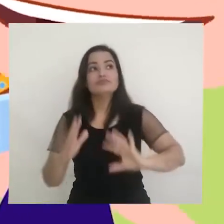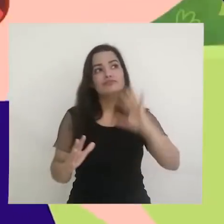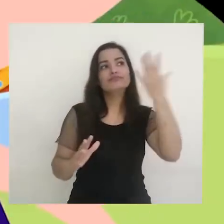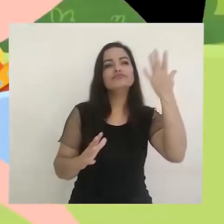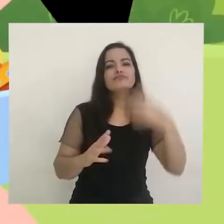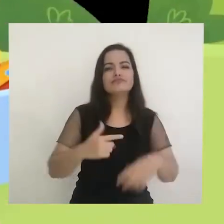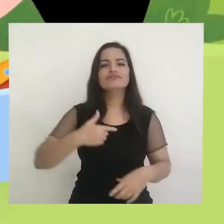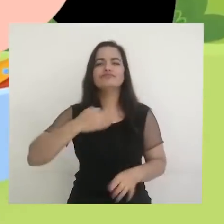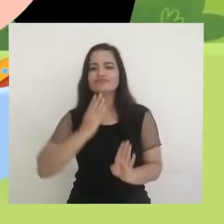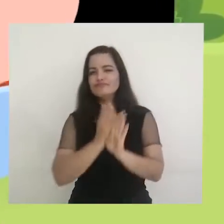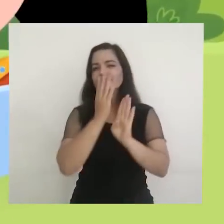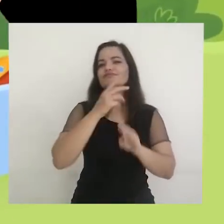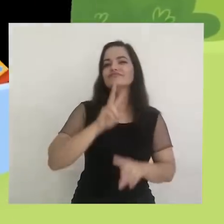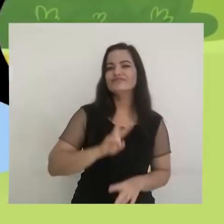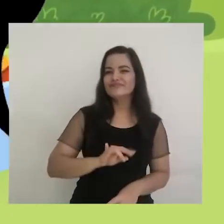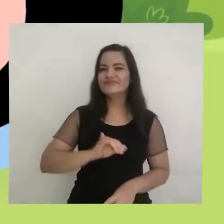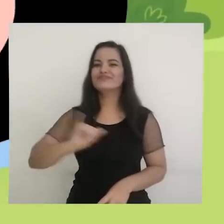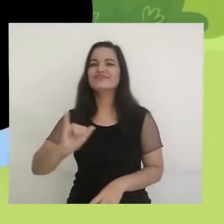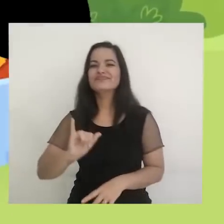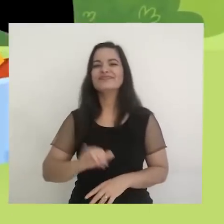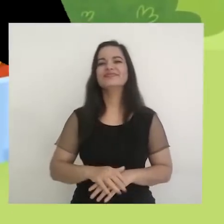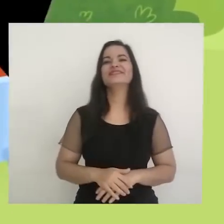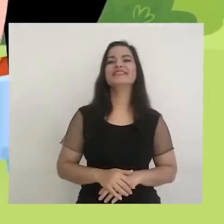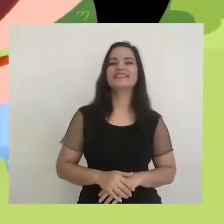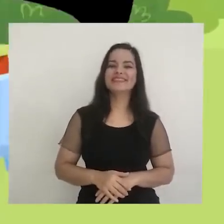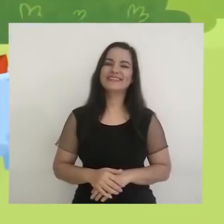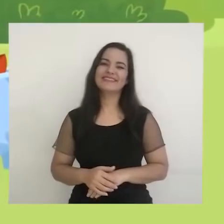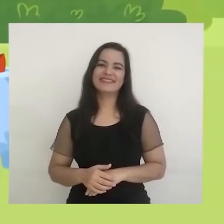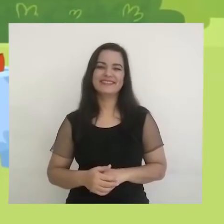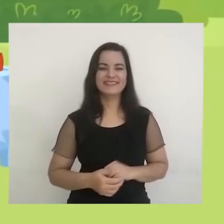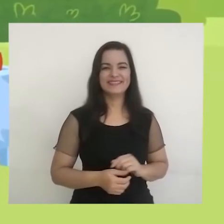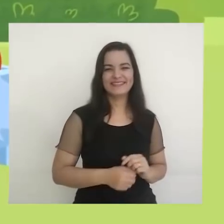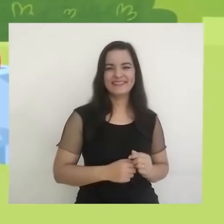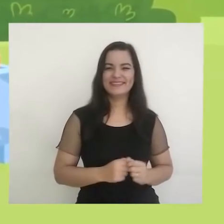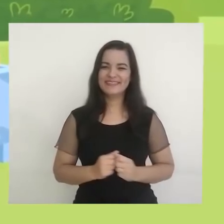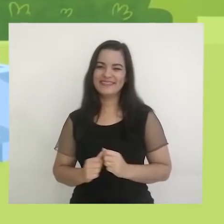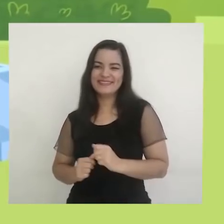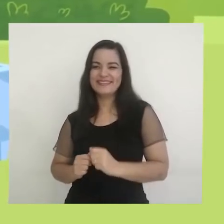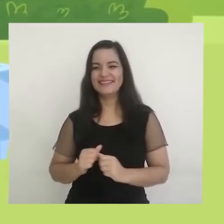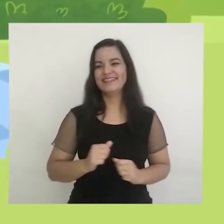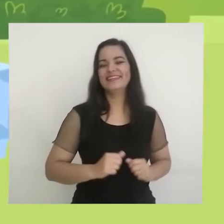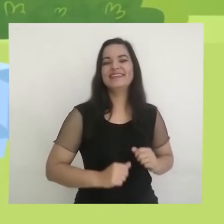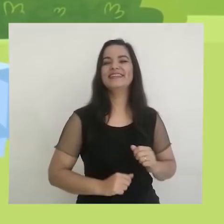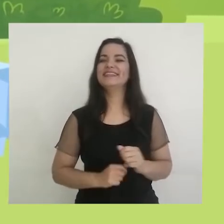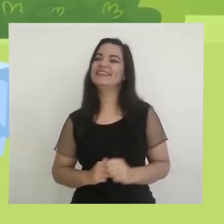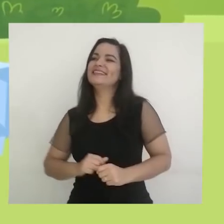tá acontecendo eu vou descobrir.